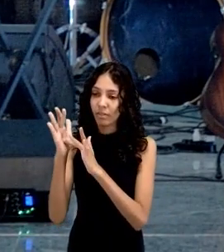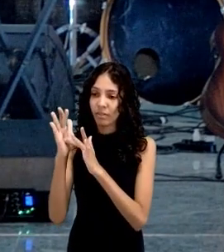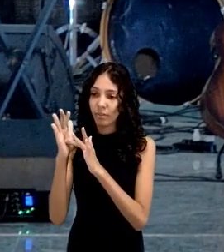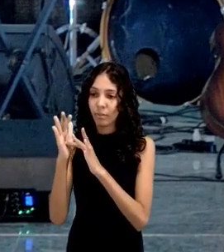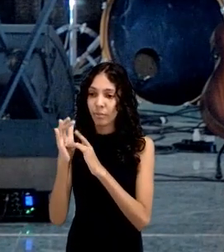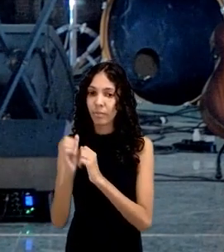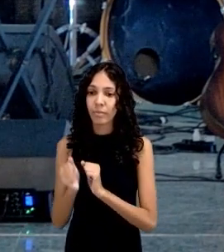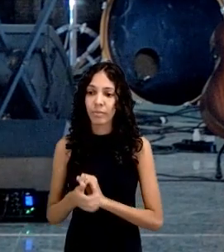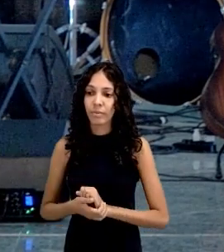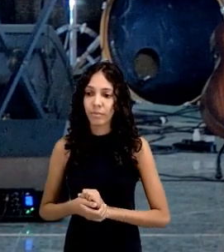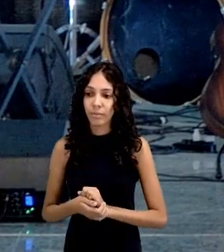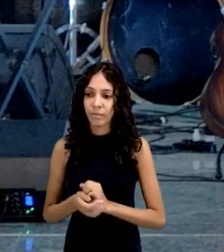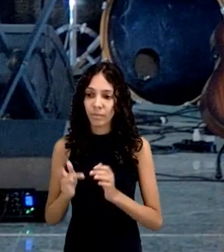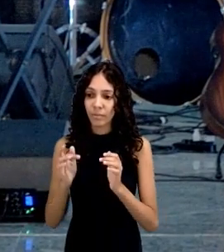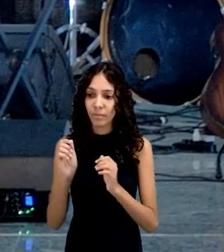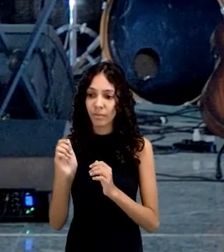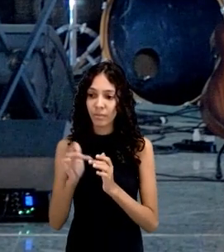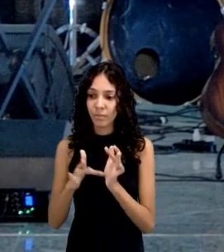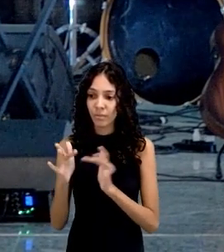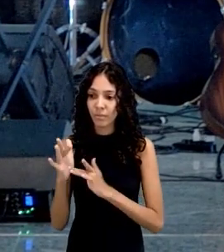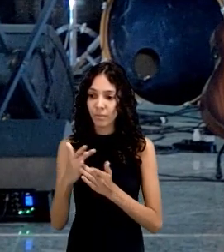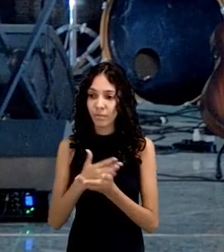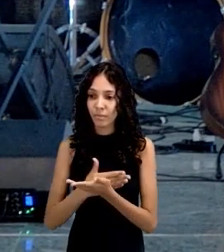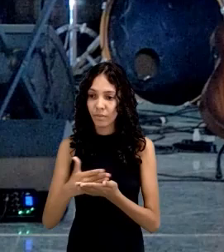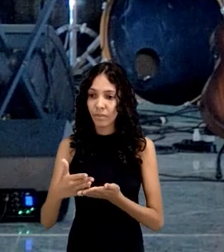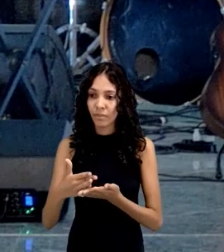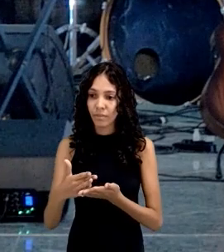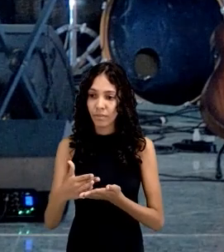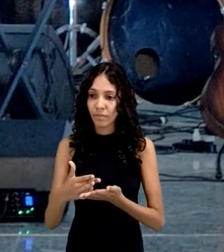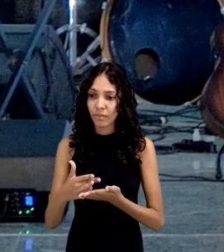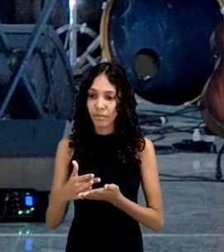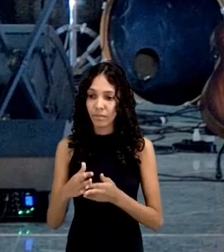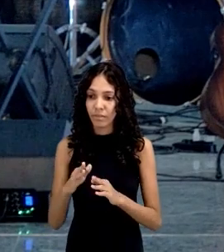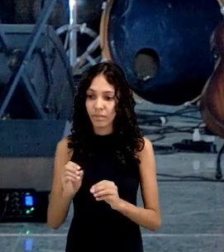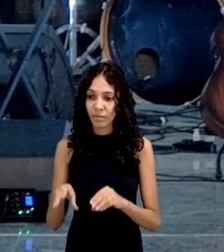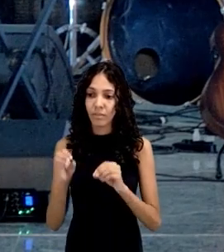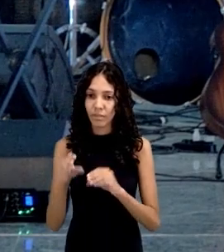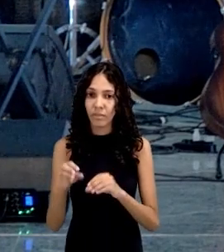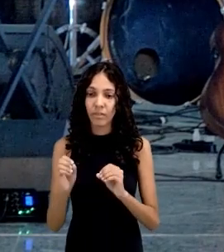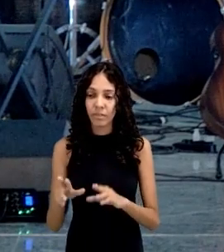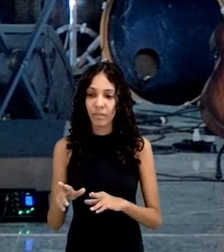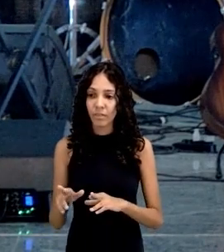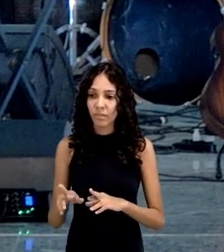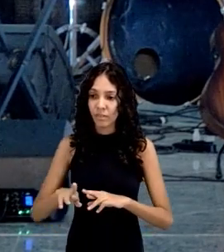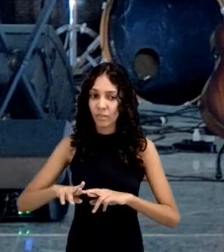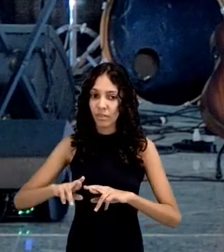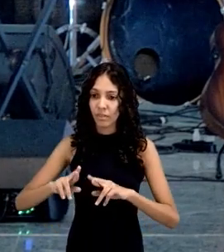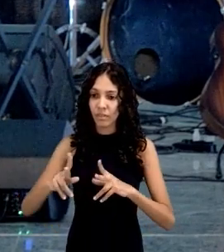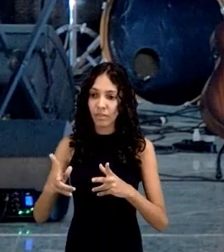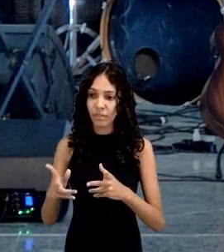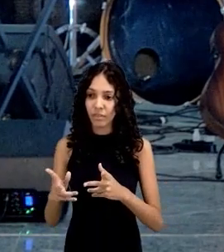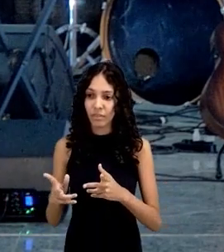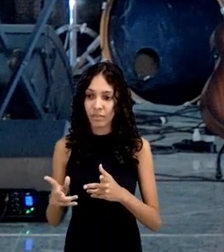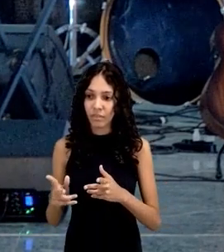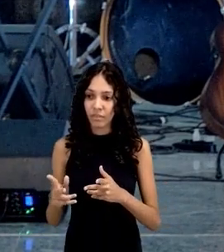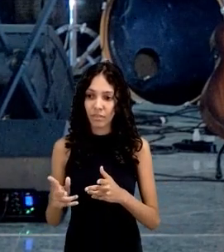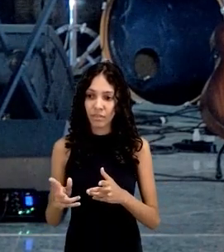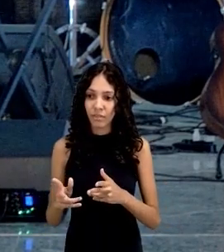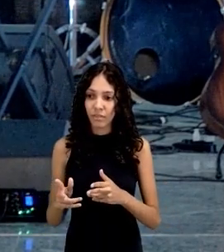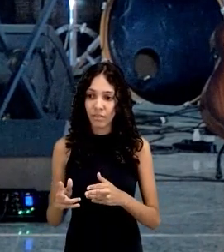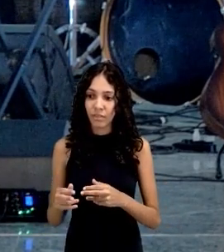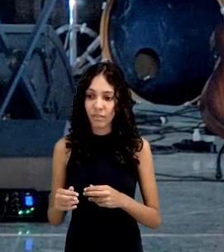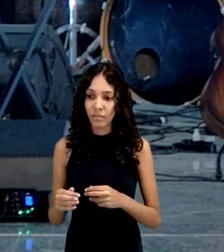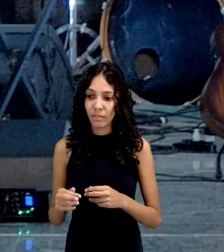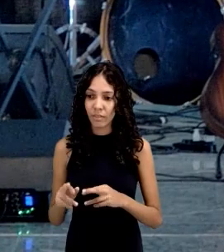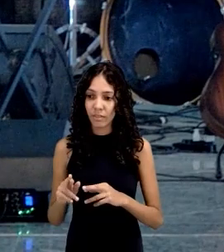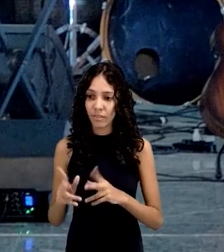esta diferença é que vai atrair, inclusive, é que vai ser o instrumento de Jesus para ir buscar os seus.